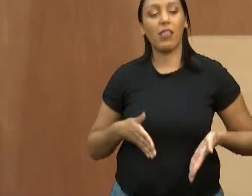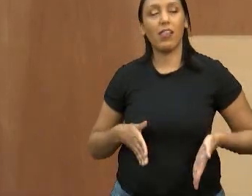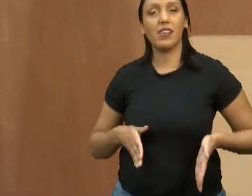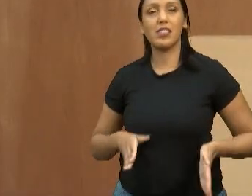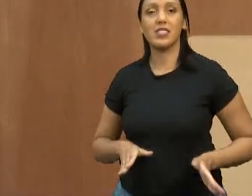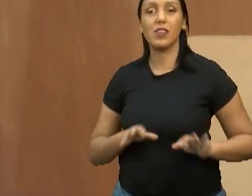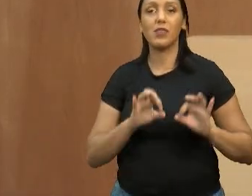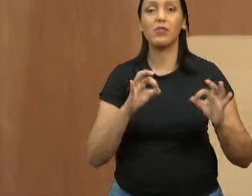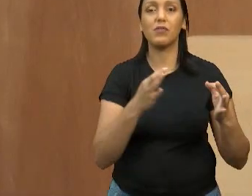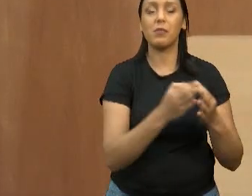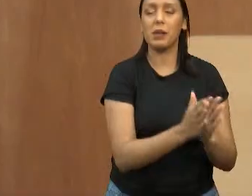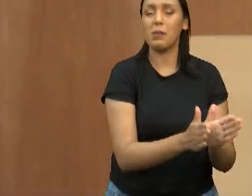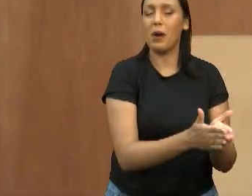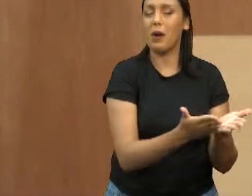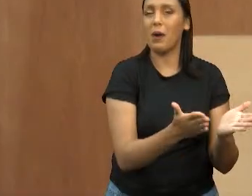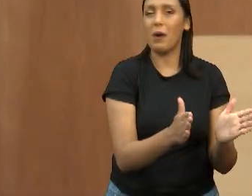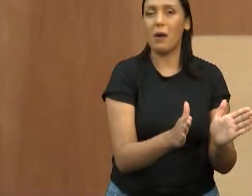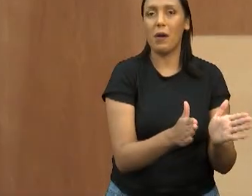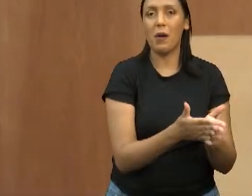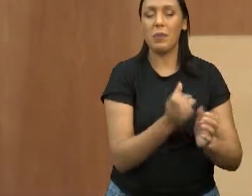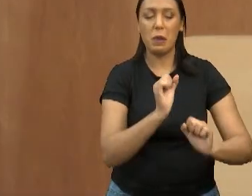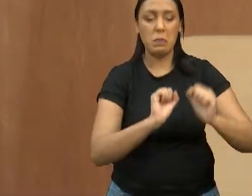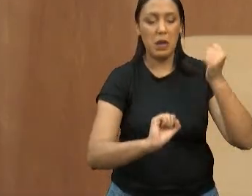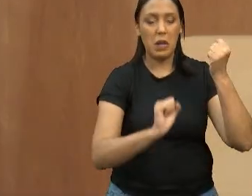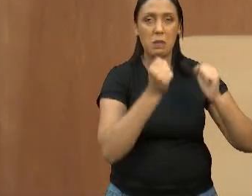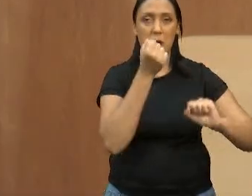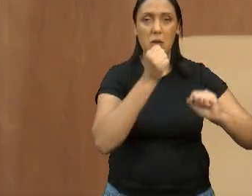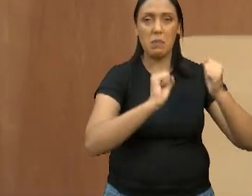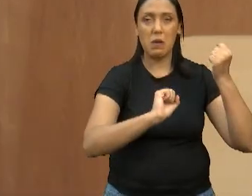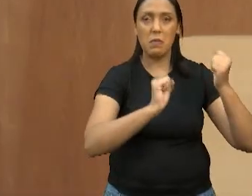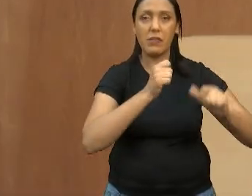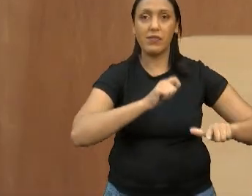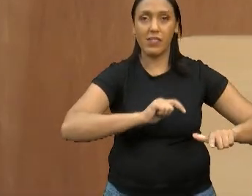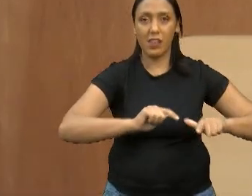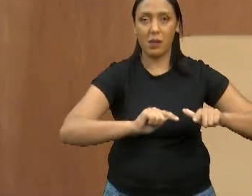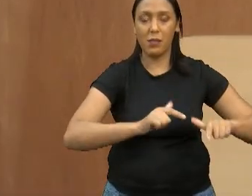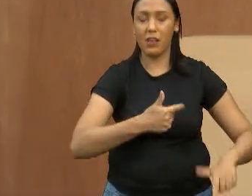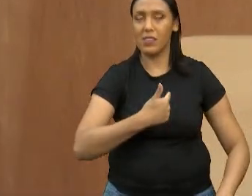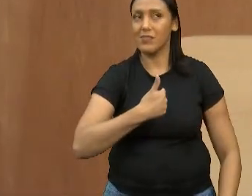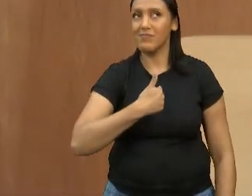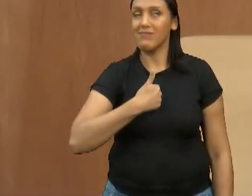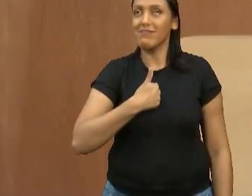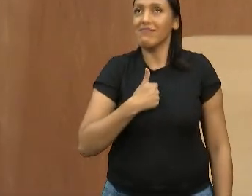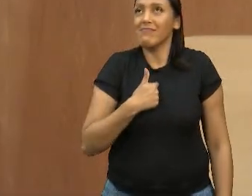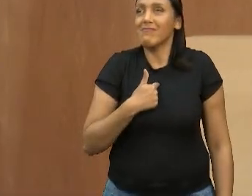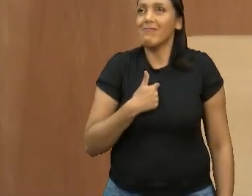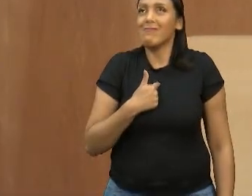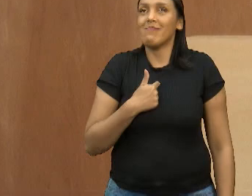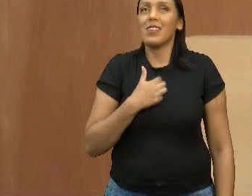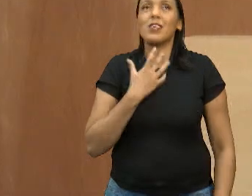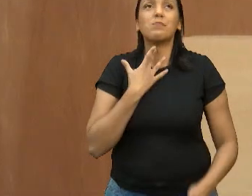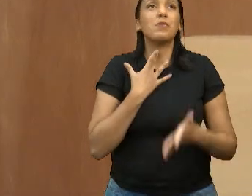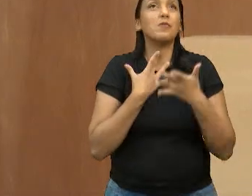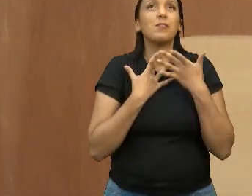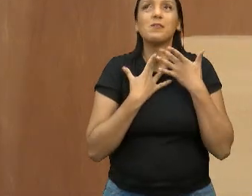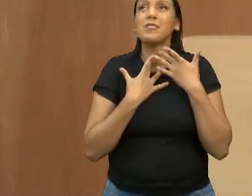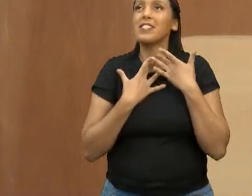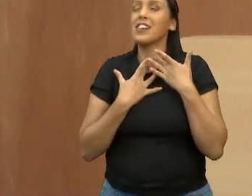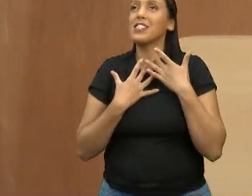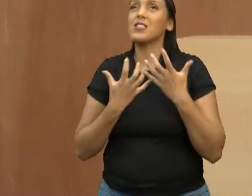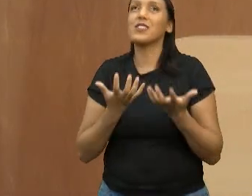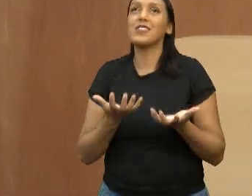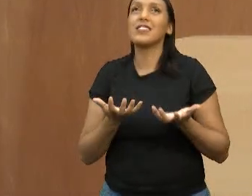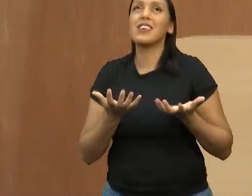operários e de repente, a vã loucura de ter sensibilidade e querer transportar isso